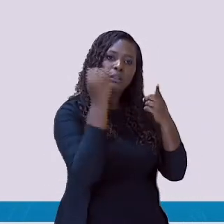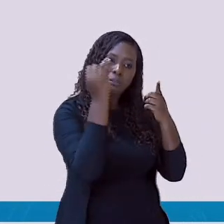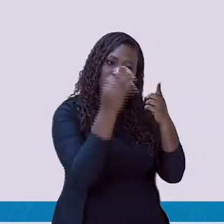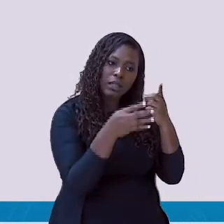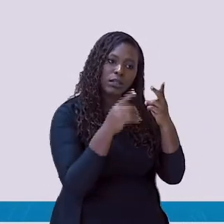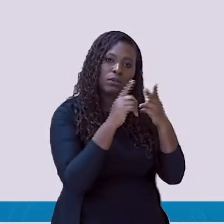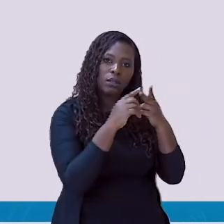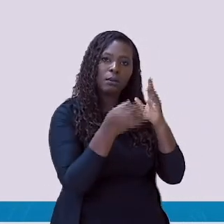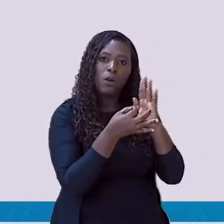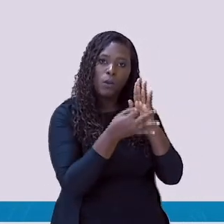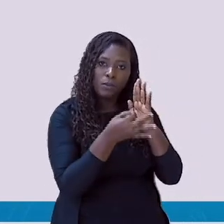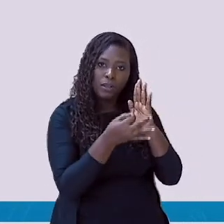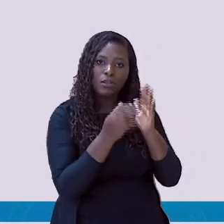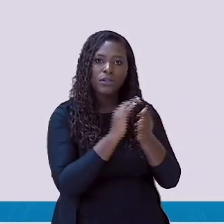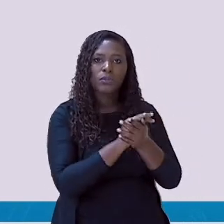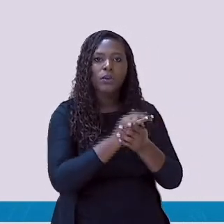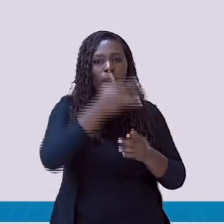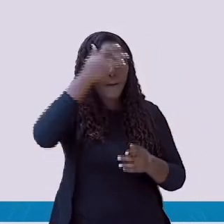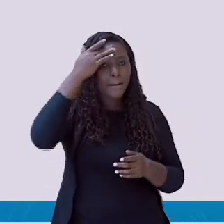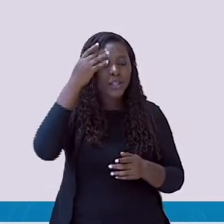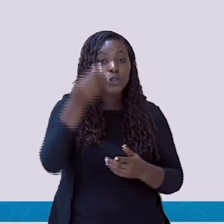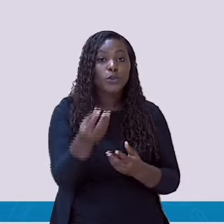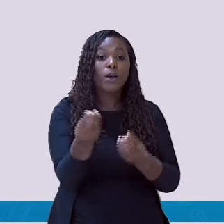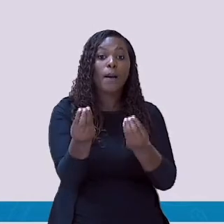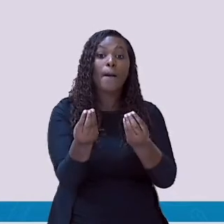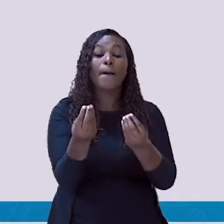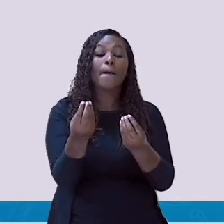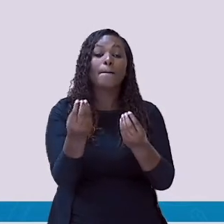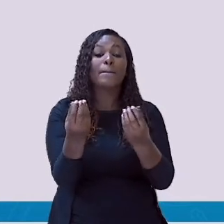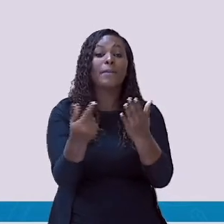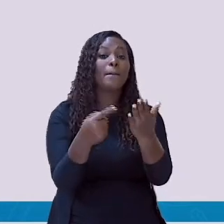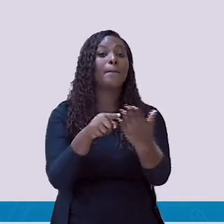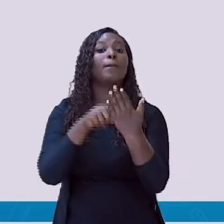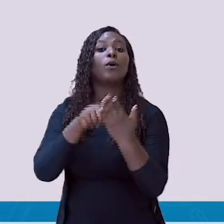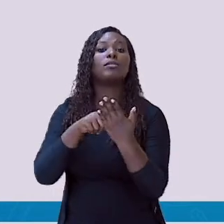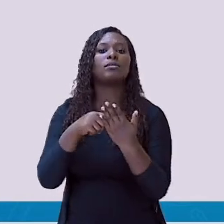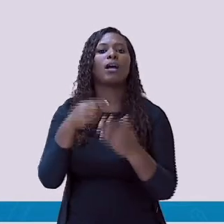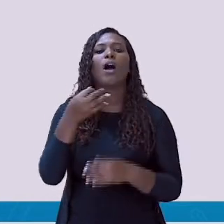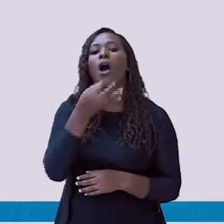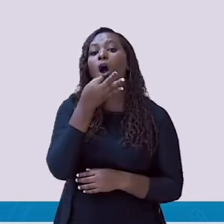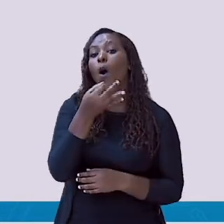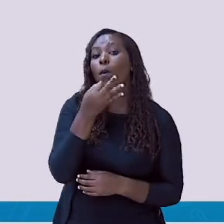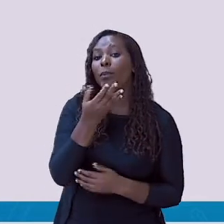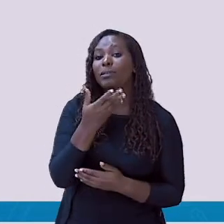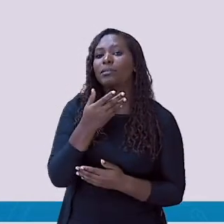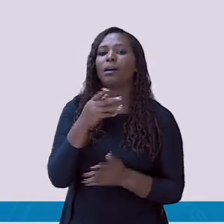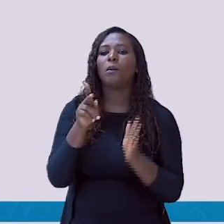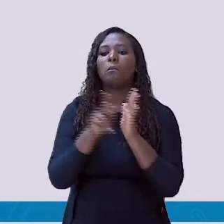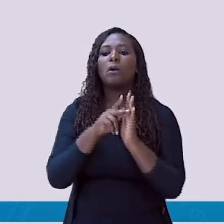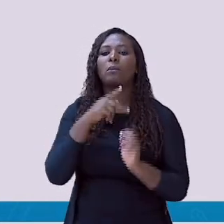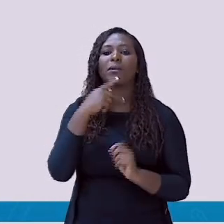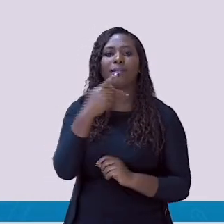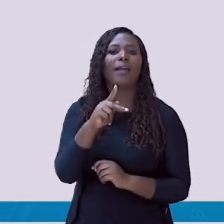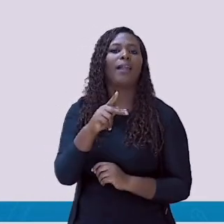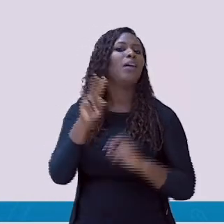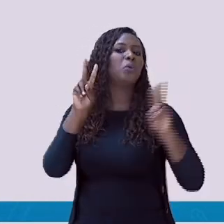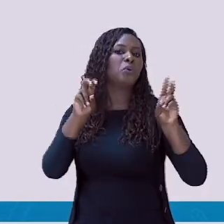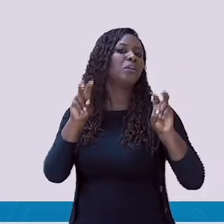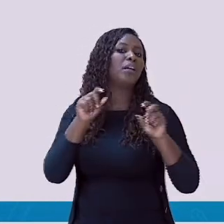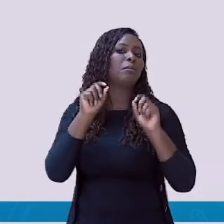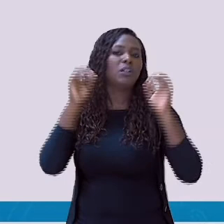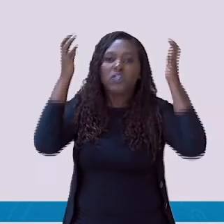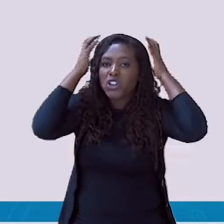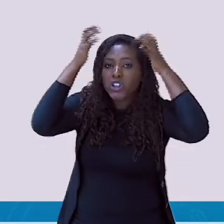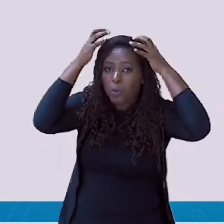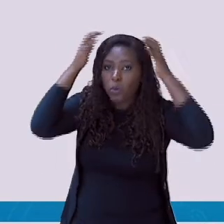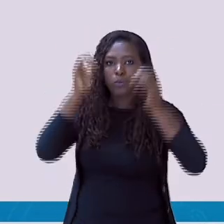temos a presença, né, do entrevistador e do entrevistado, igual eu falei anteriormente. Um vai